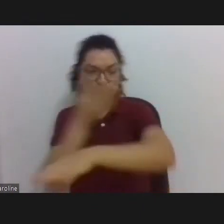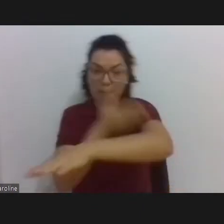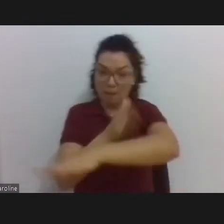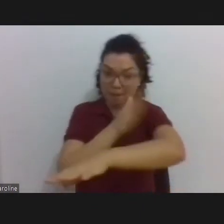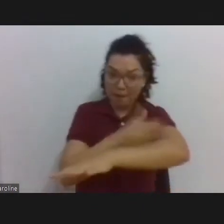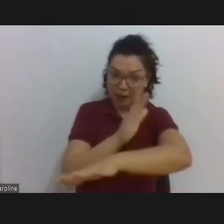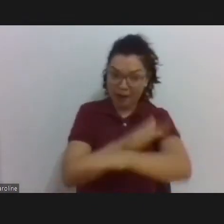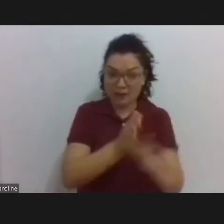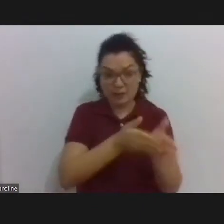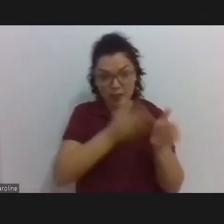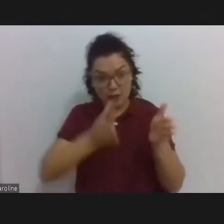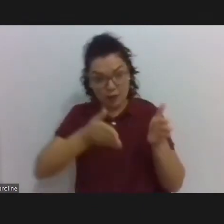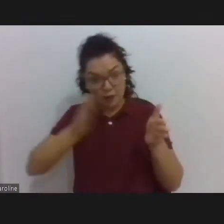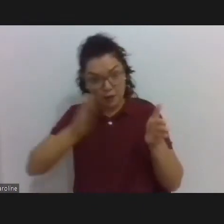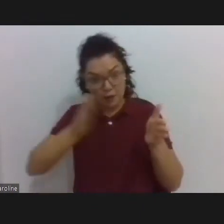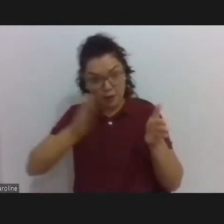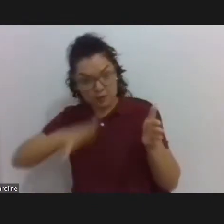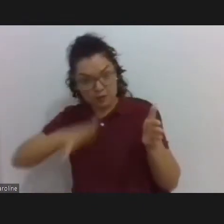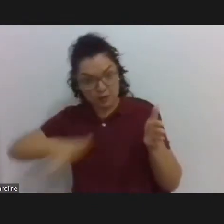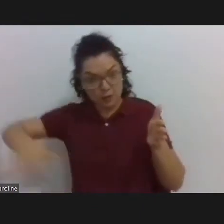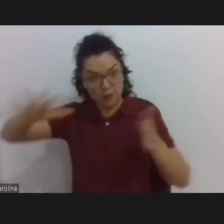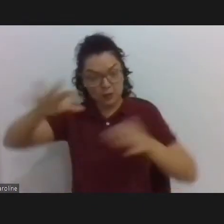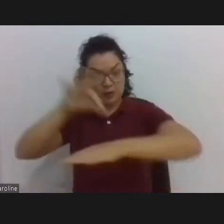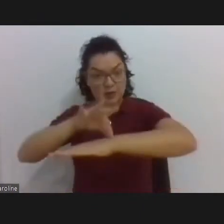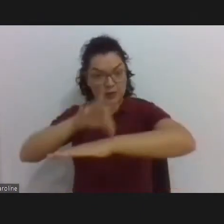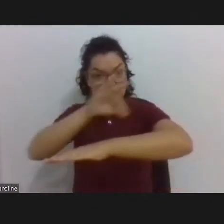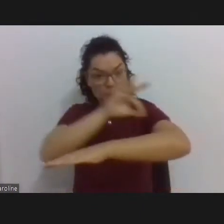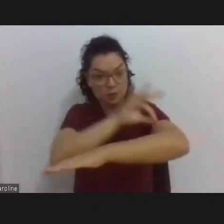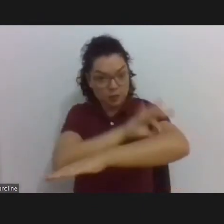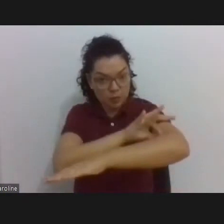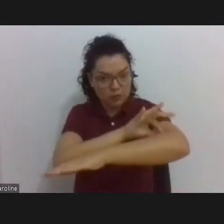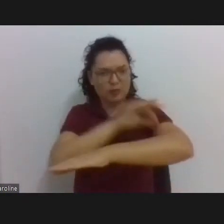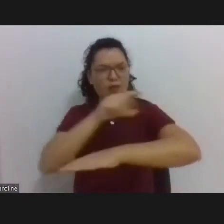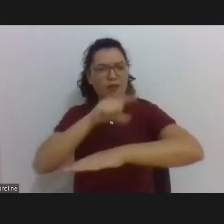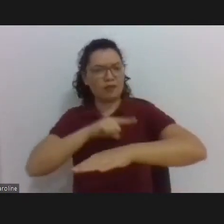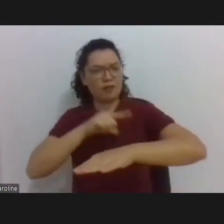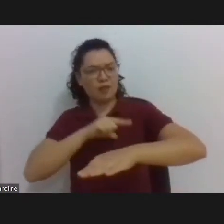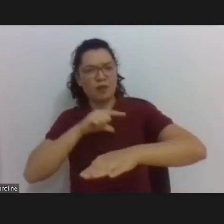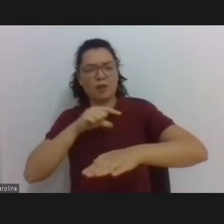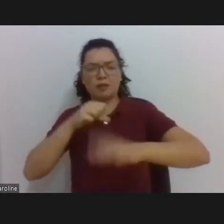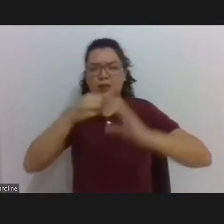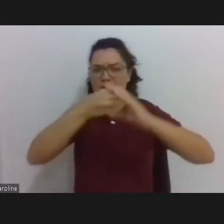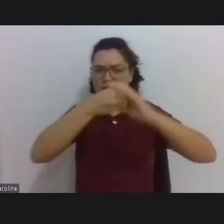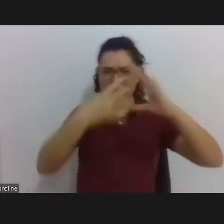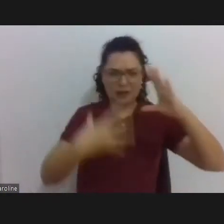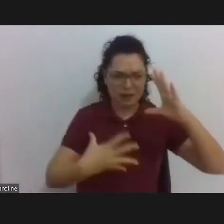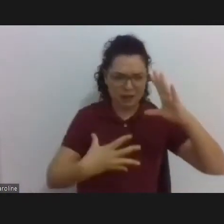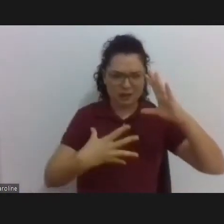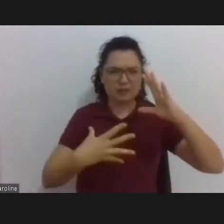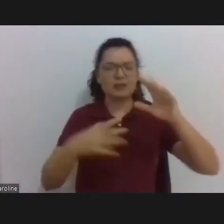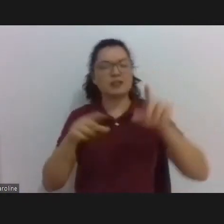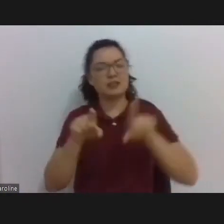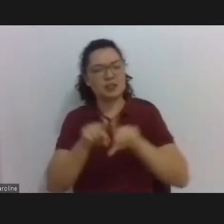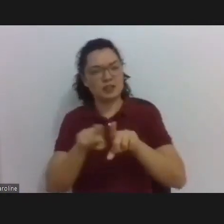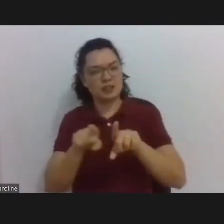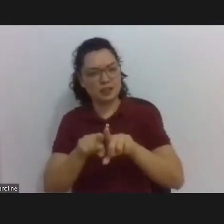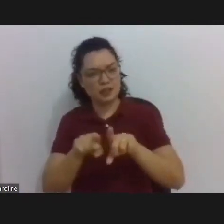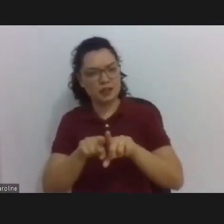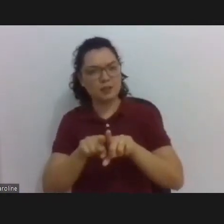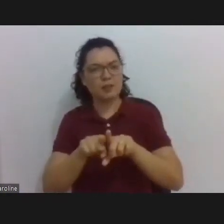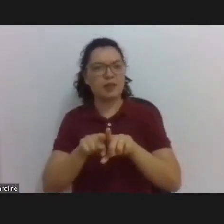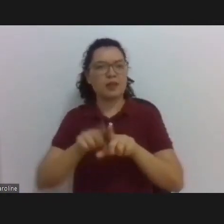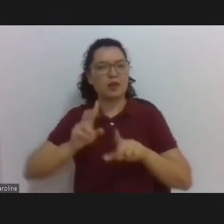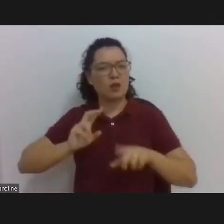nas circunstâncias contemporâneas, quando objetos, valores e categorias estão postos em xeque, quando é cada vez mais